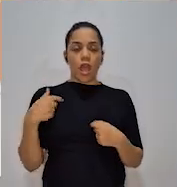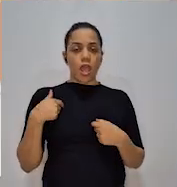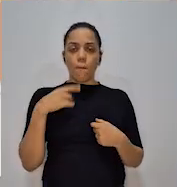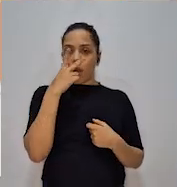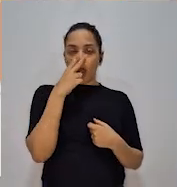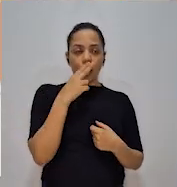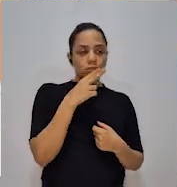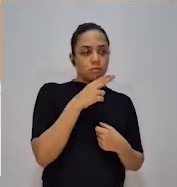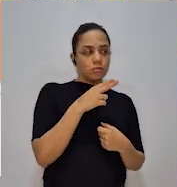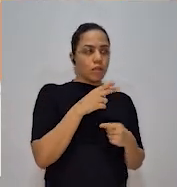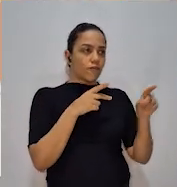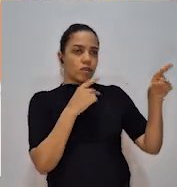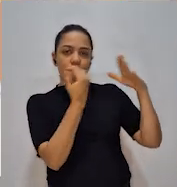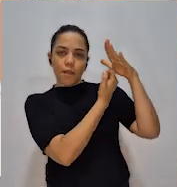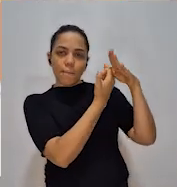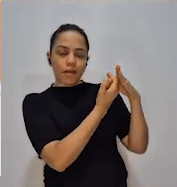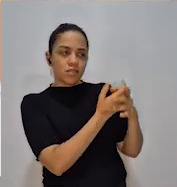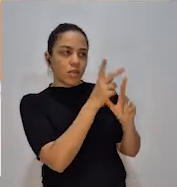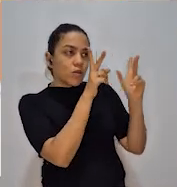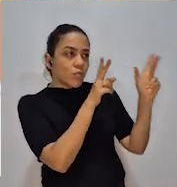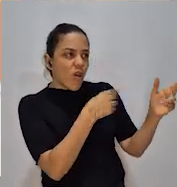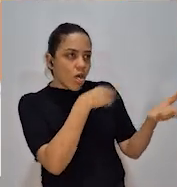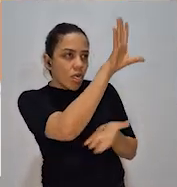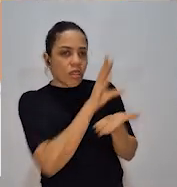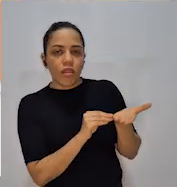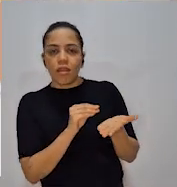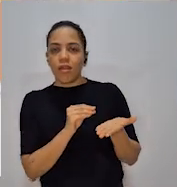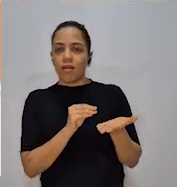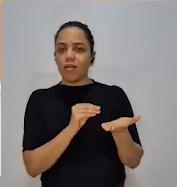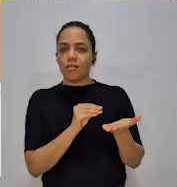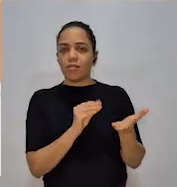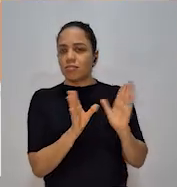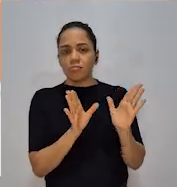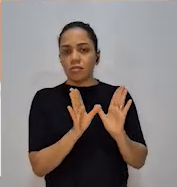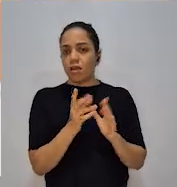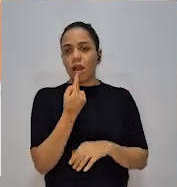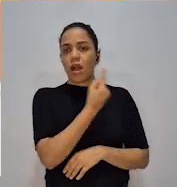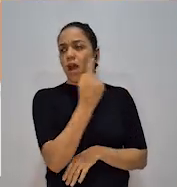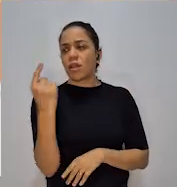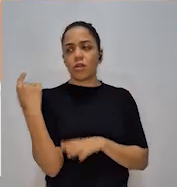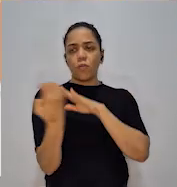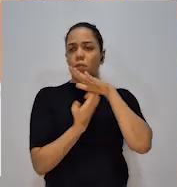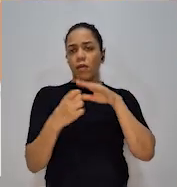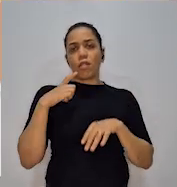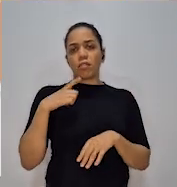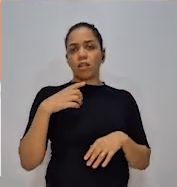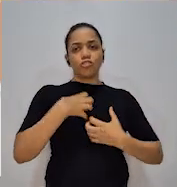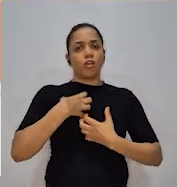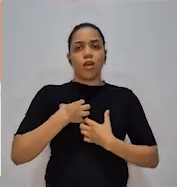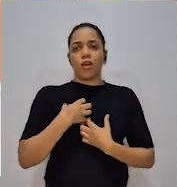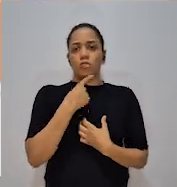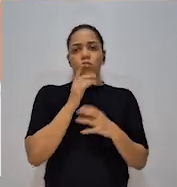copiar a estratégia do vizinho, porque as pessoas que estão dentro da sua organização têm demandas específicas, né? Então,